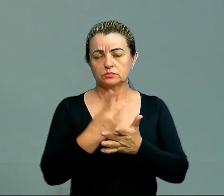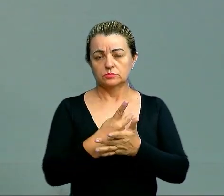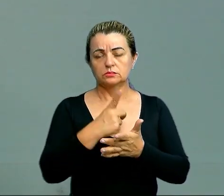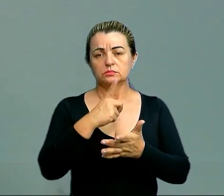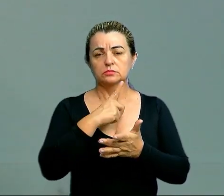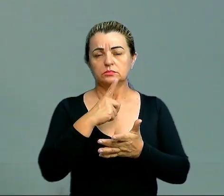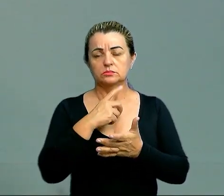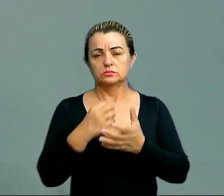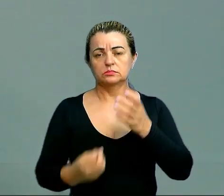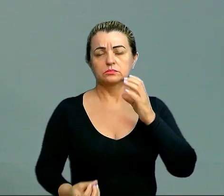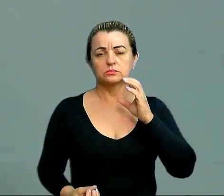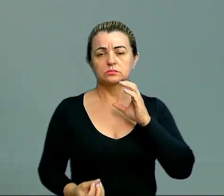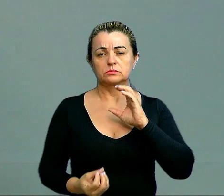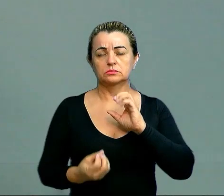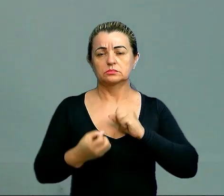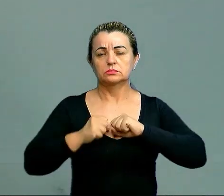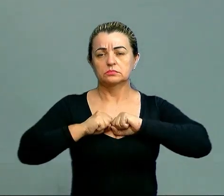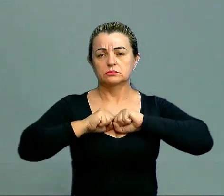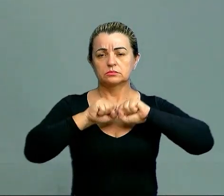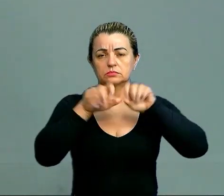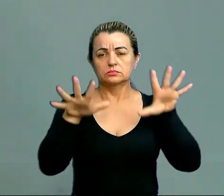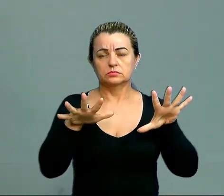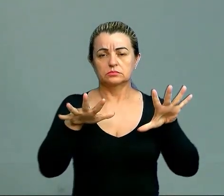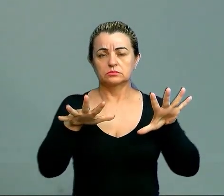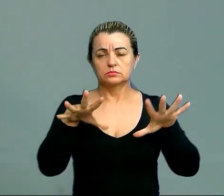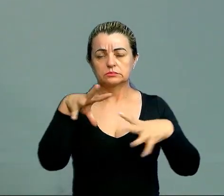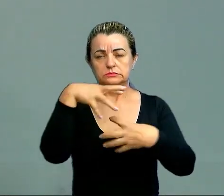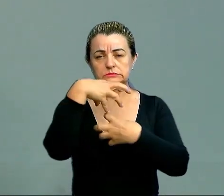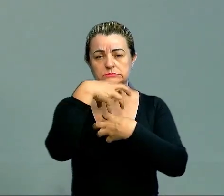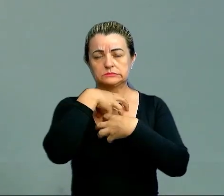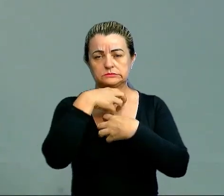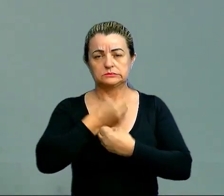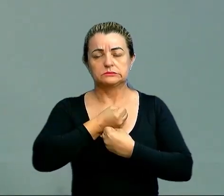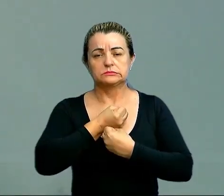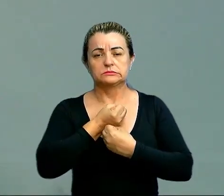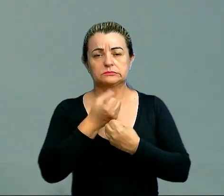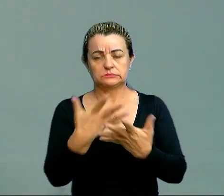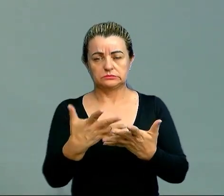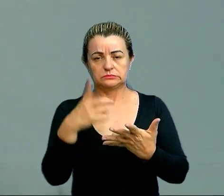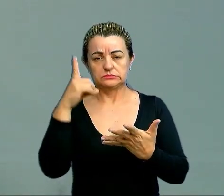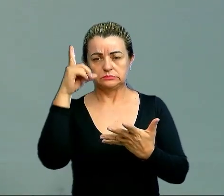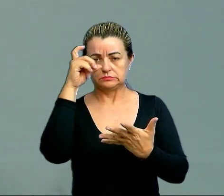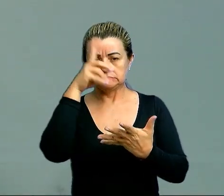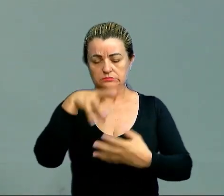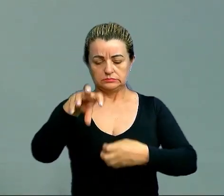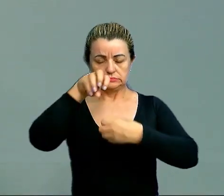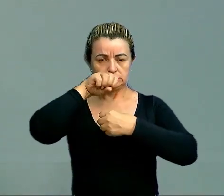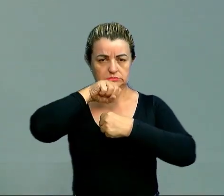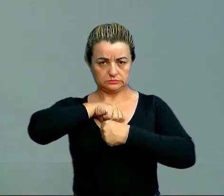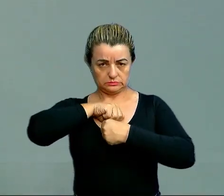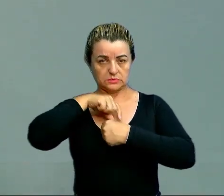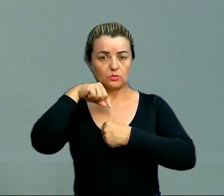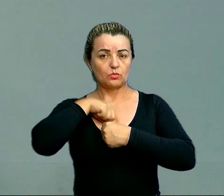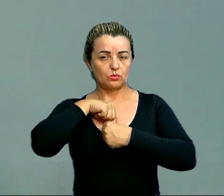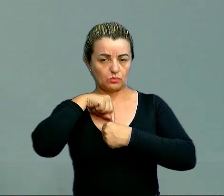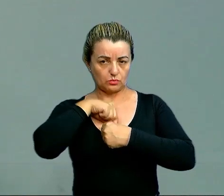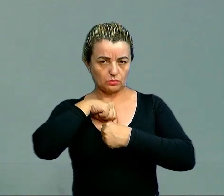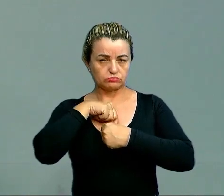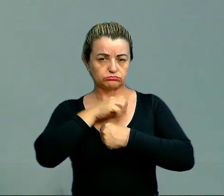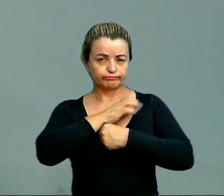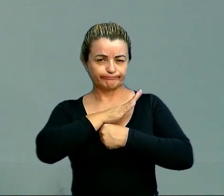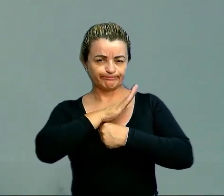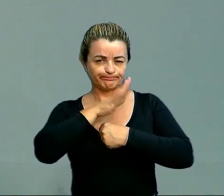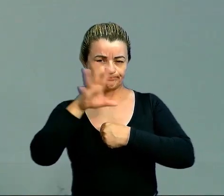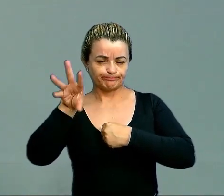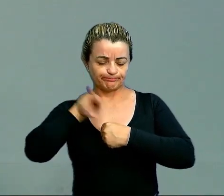à tona muitos sentimentos e muitas hostilidades guardadas aí desde a Primeira